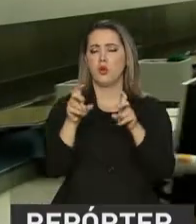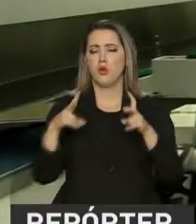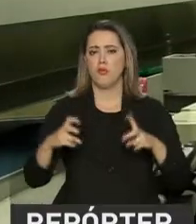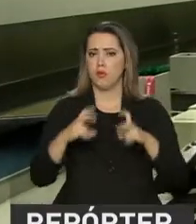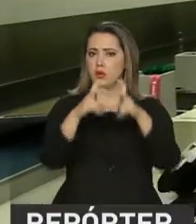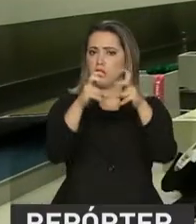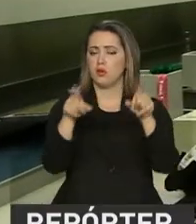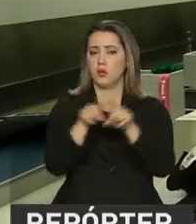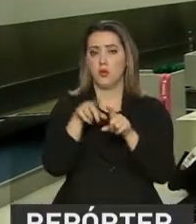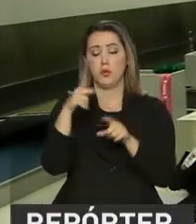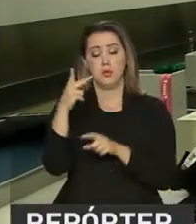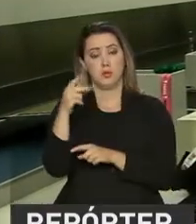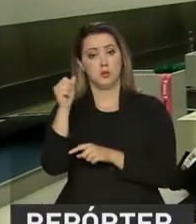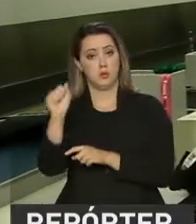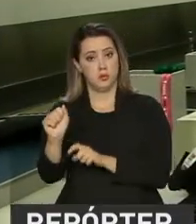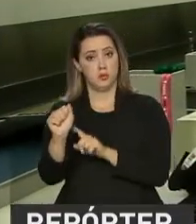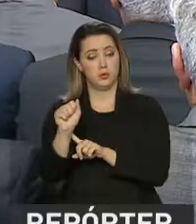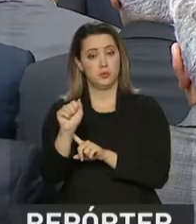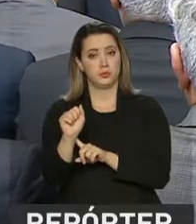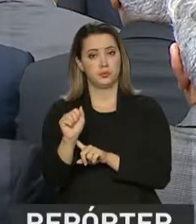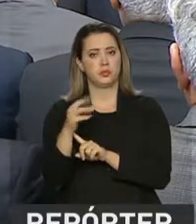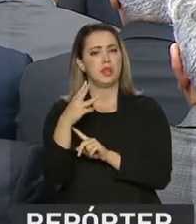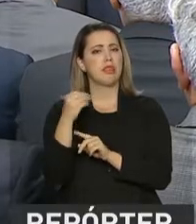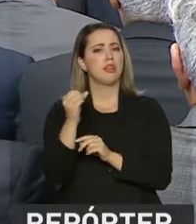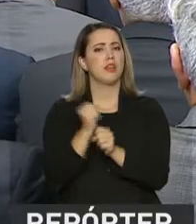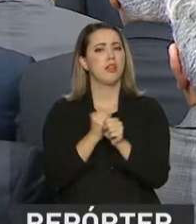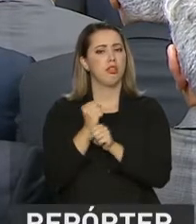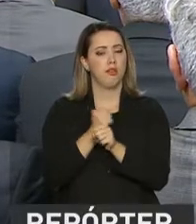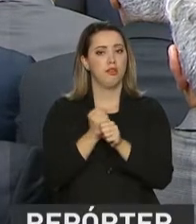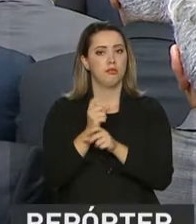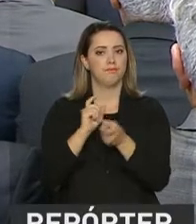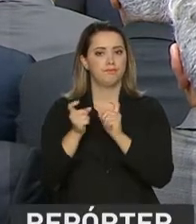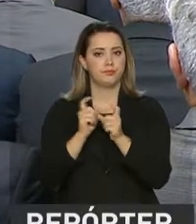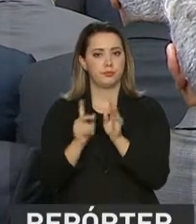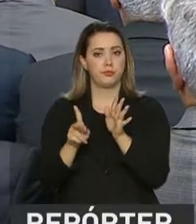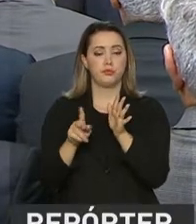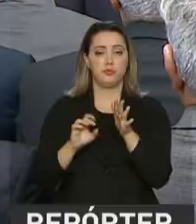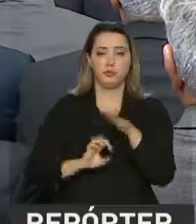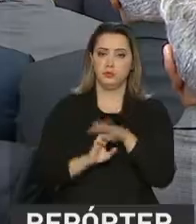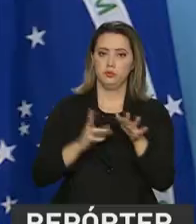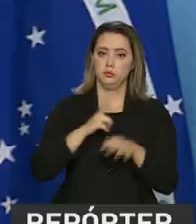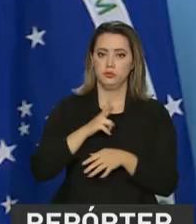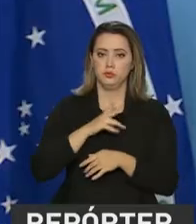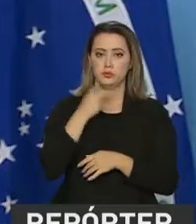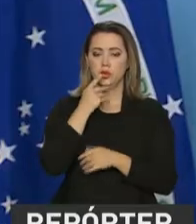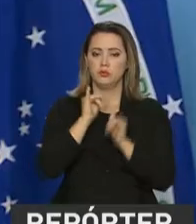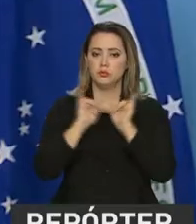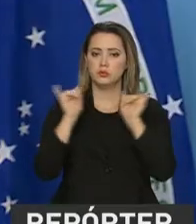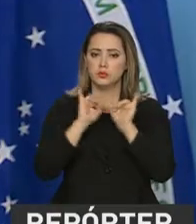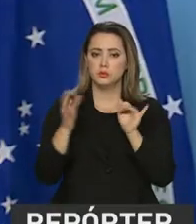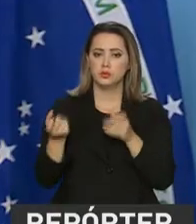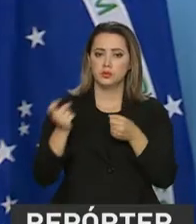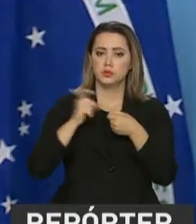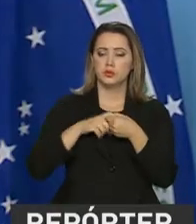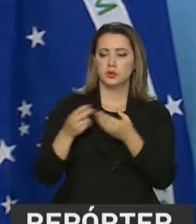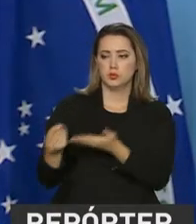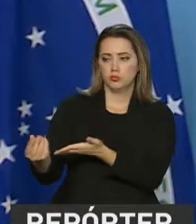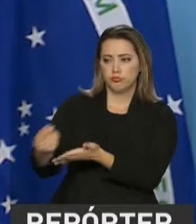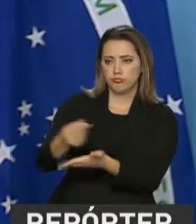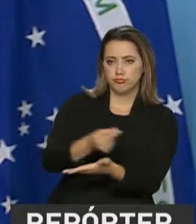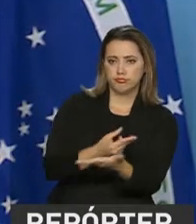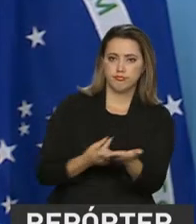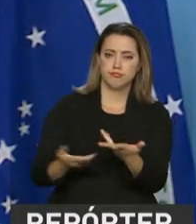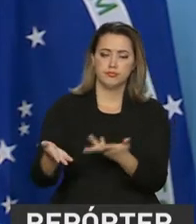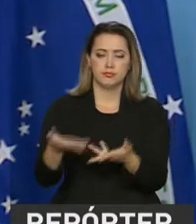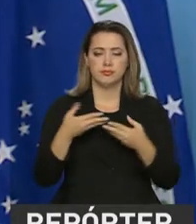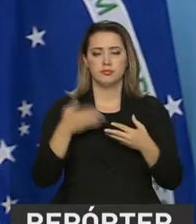por até 30 anos no anúncio o presidente michel temer destacou o retorno que os investimentos vão